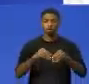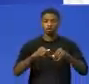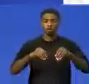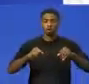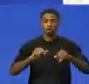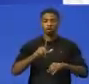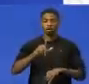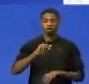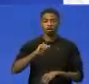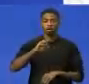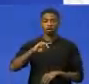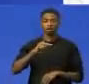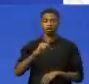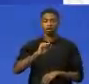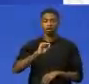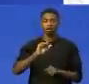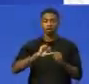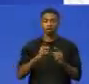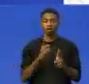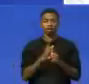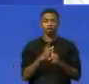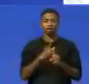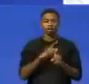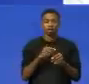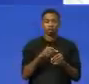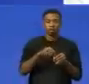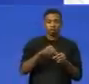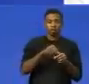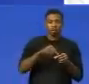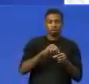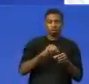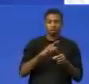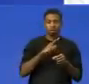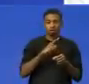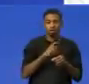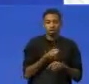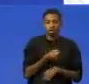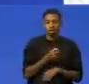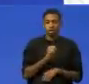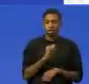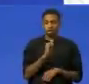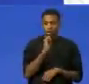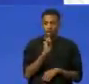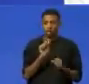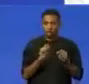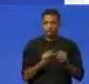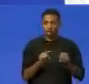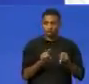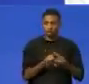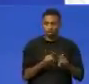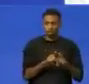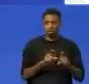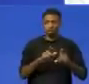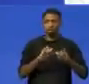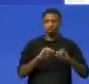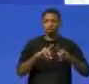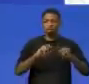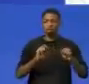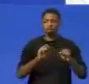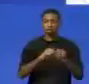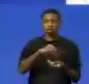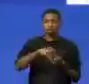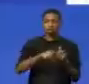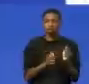linhaça encontram-se no óleo dessa semente. Ok? Rico em substâncias lipossolúveis com massas molares